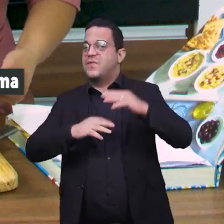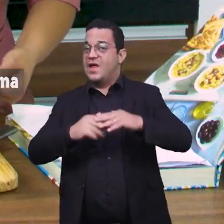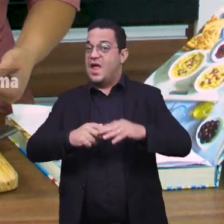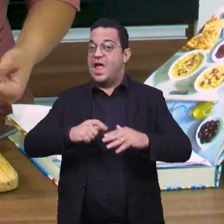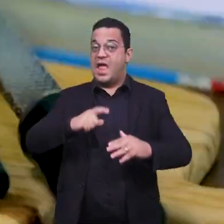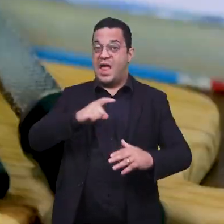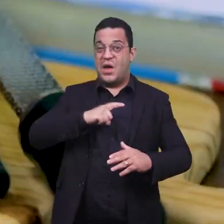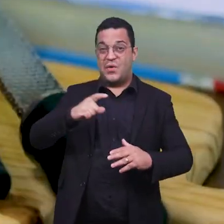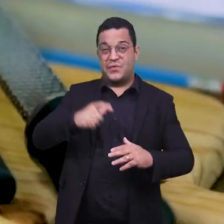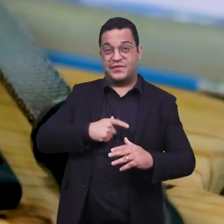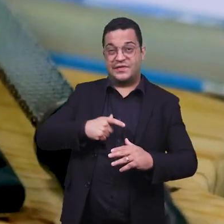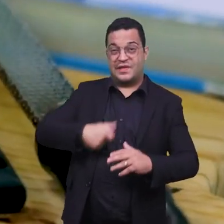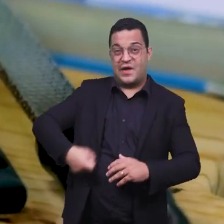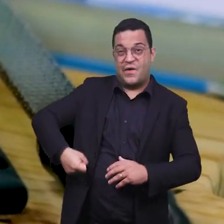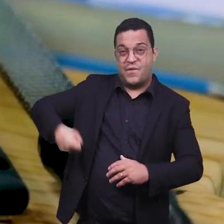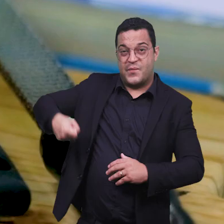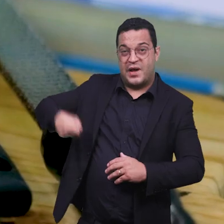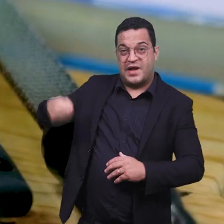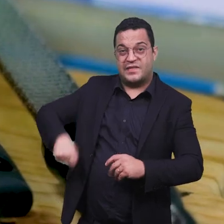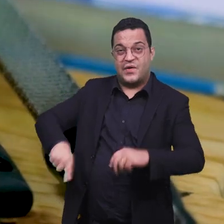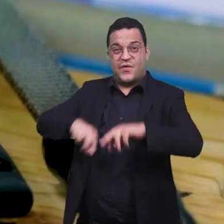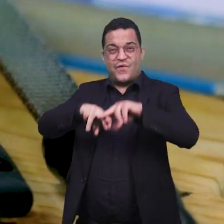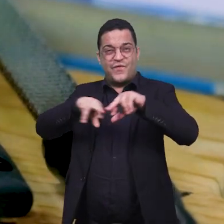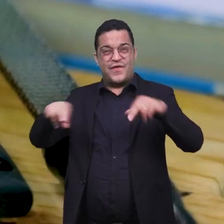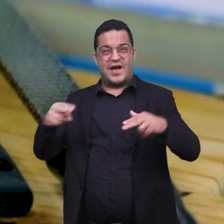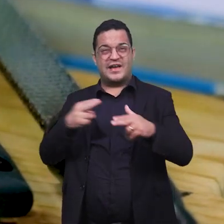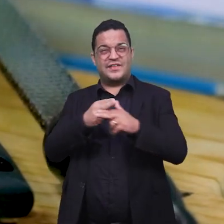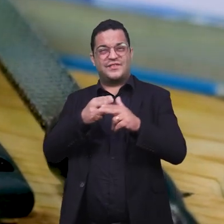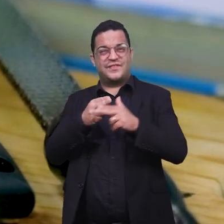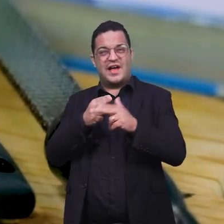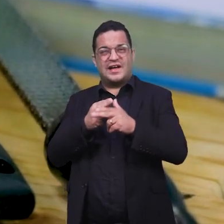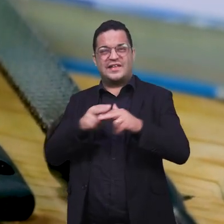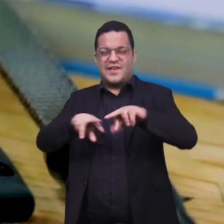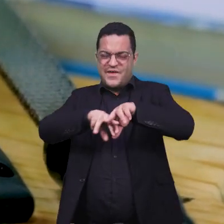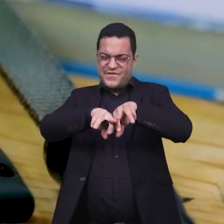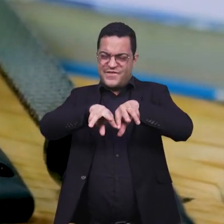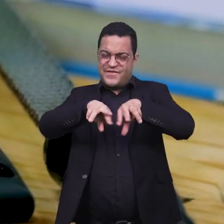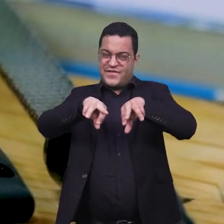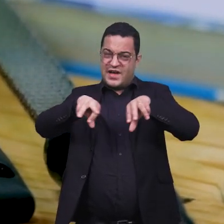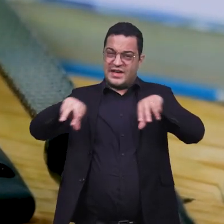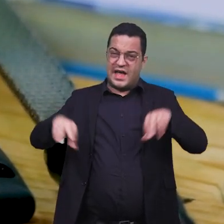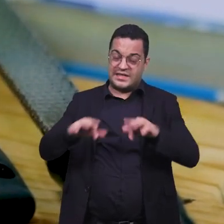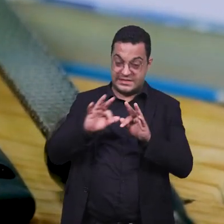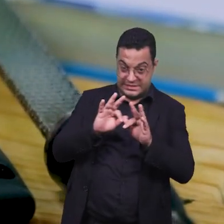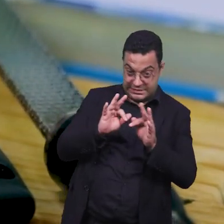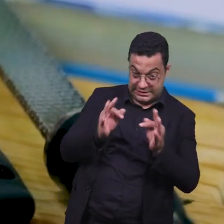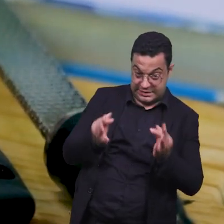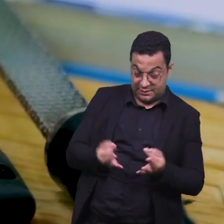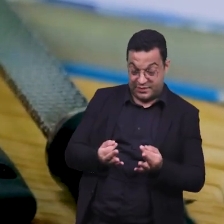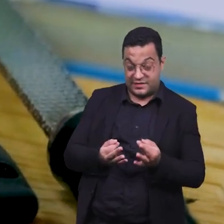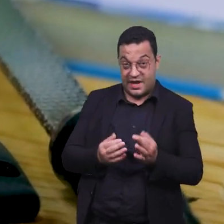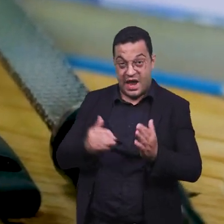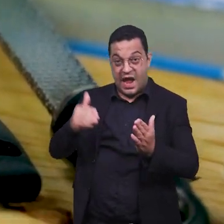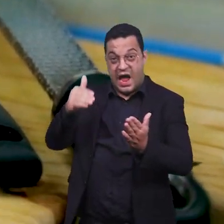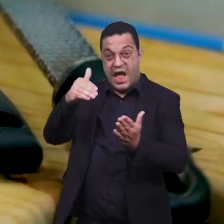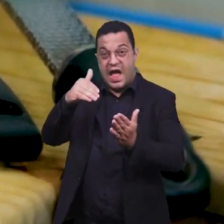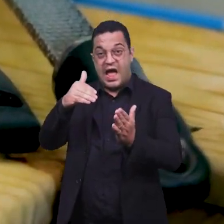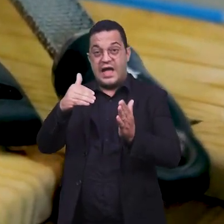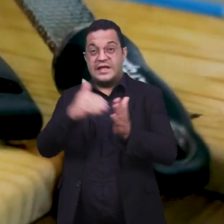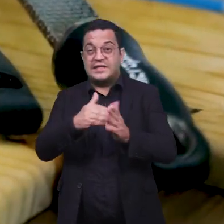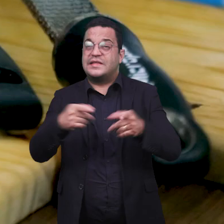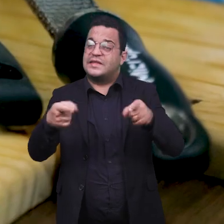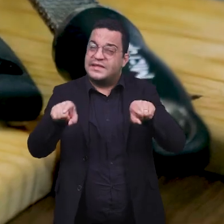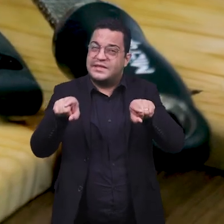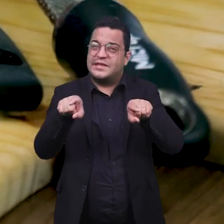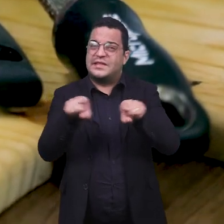os custos que vocês possam imaginar. Tem facas simples, baratinhas e tem facas que são realmente uma fortuna,